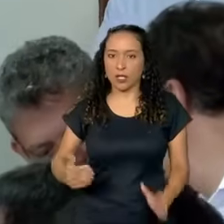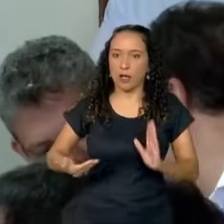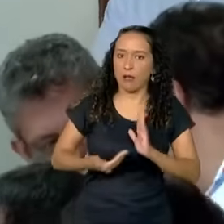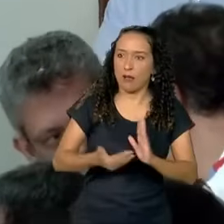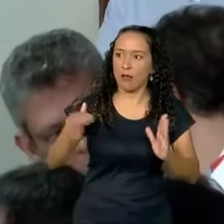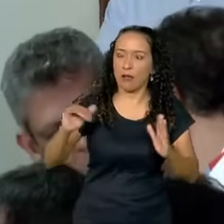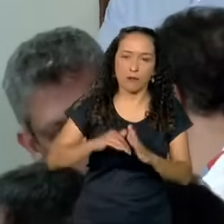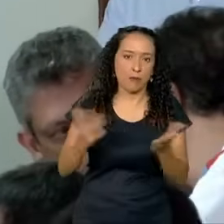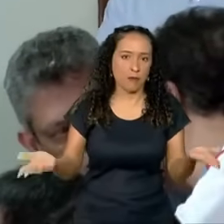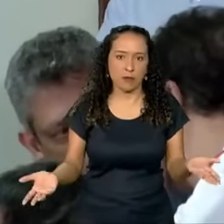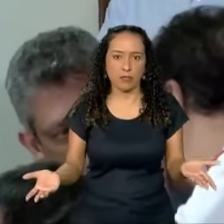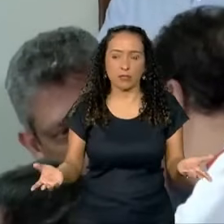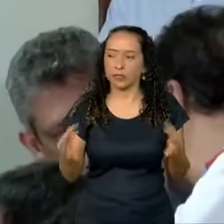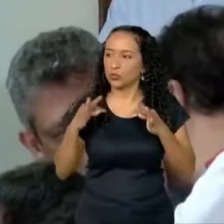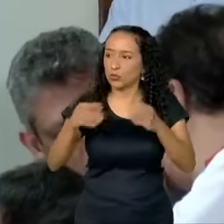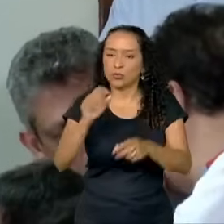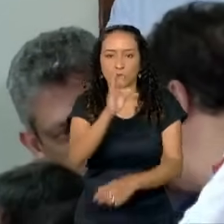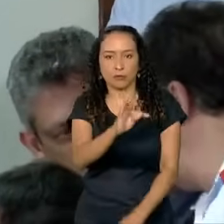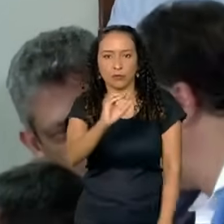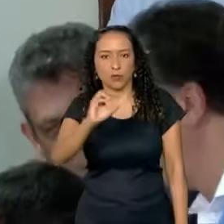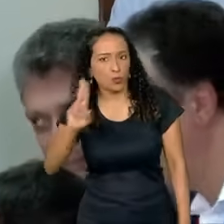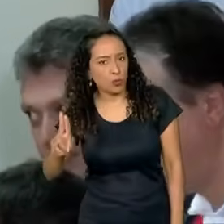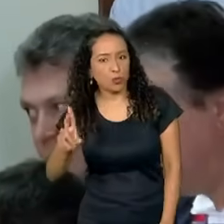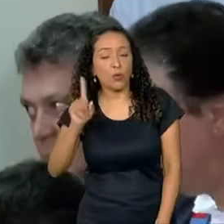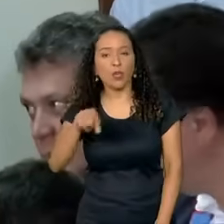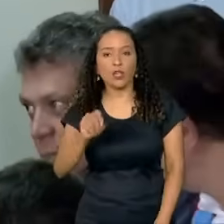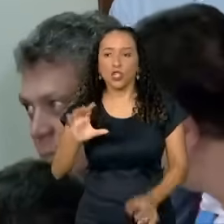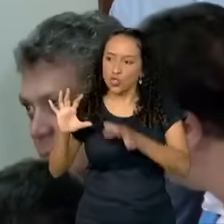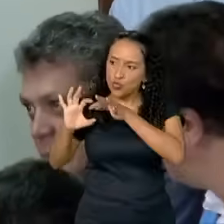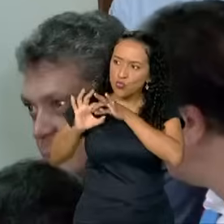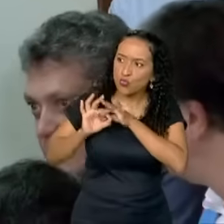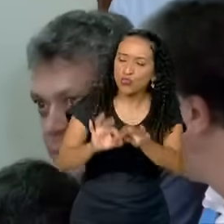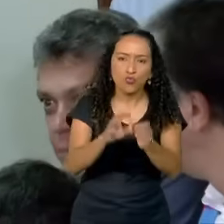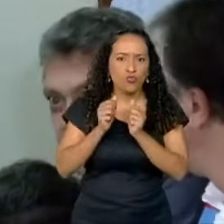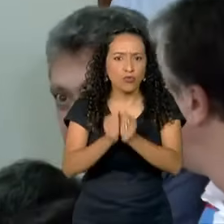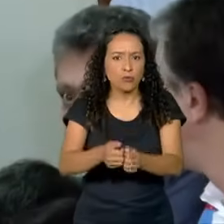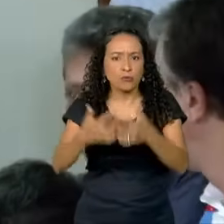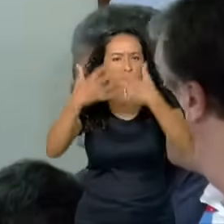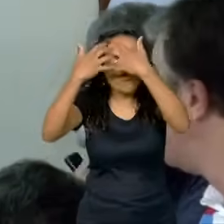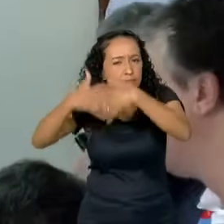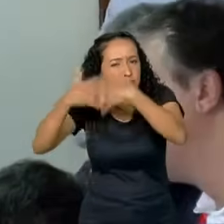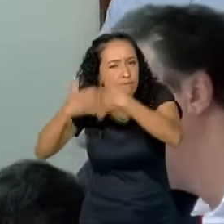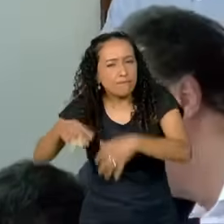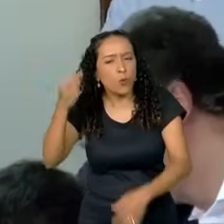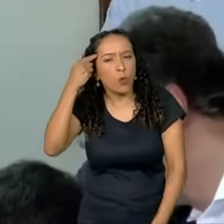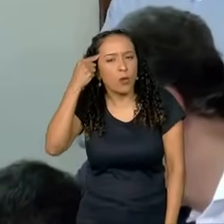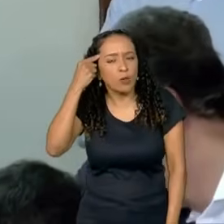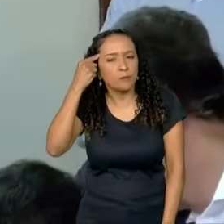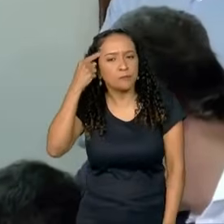do Superior Tribunal, é para juntos a gente refletir sobre, talvez,